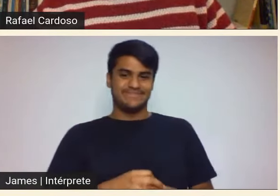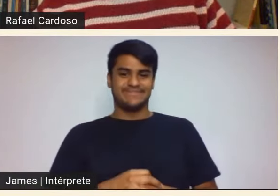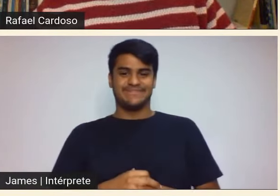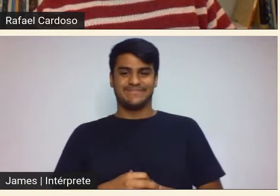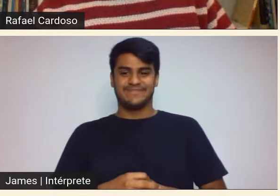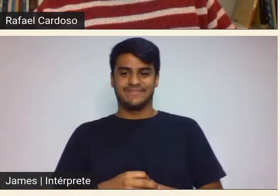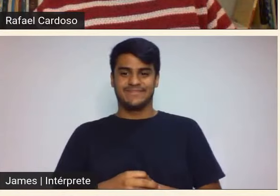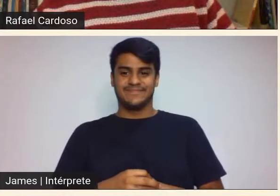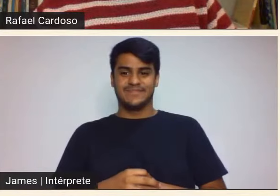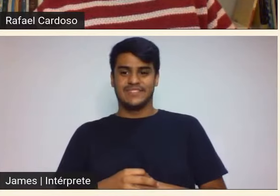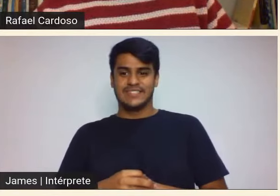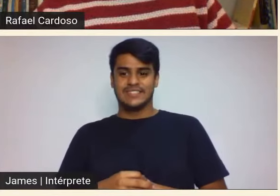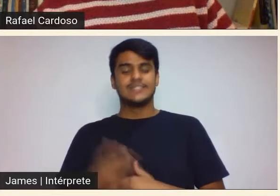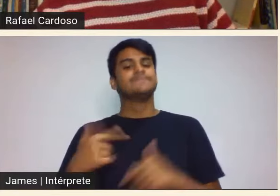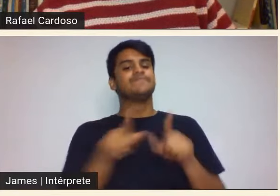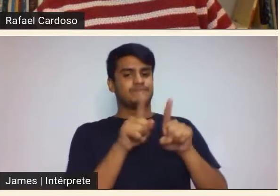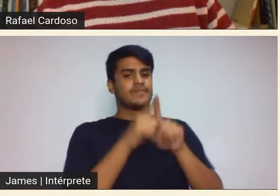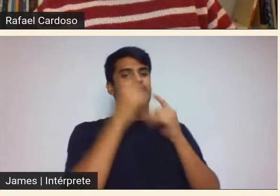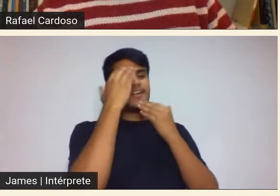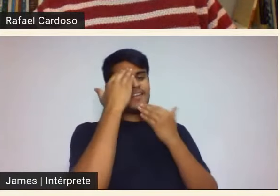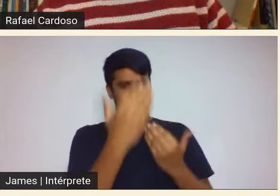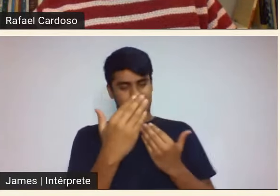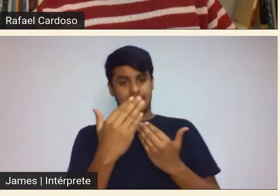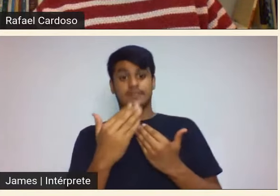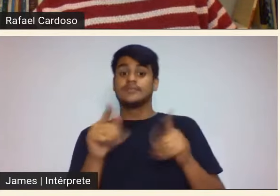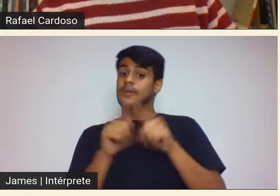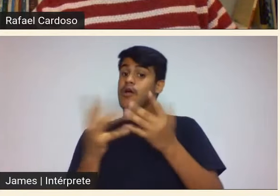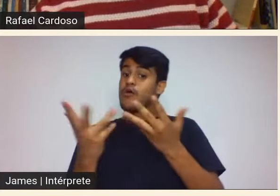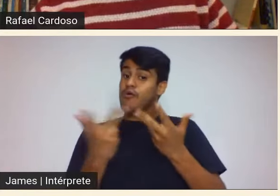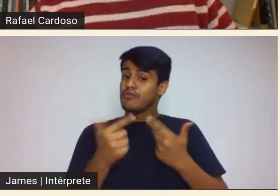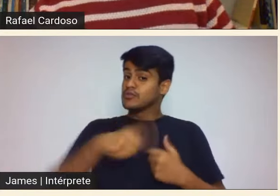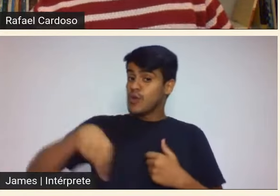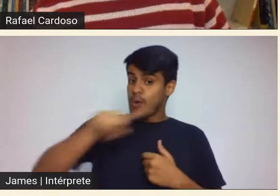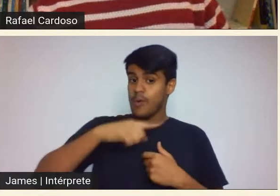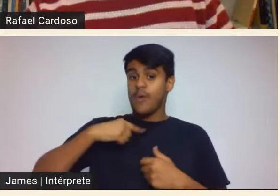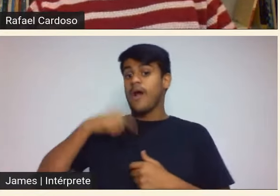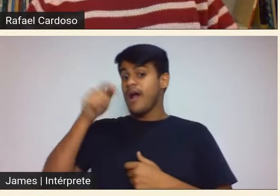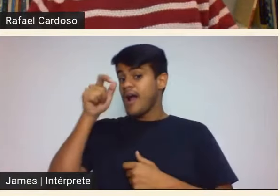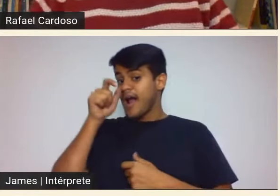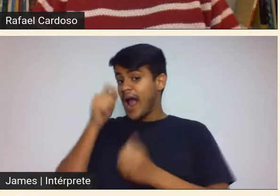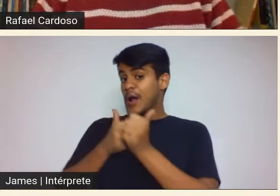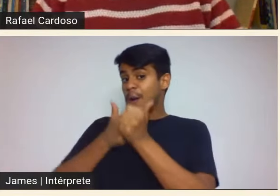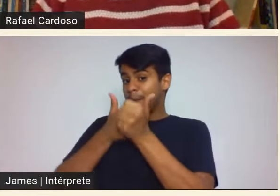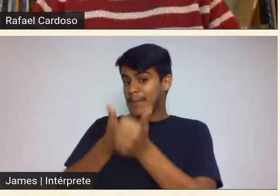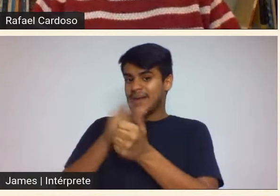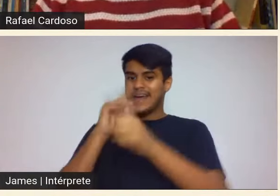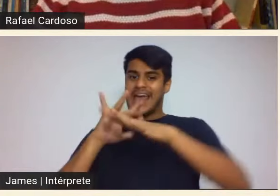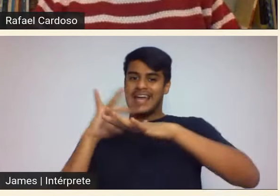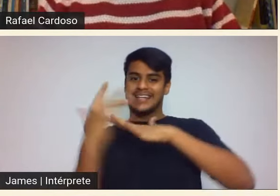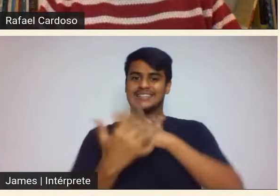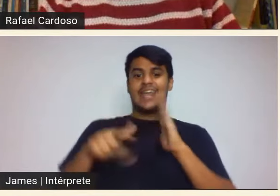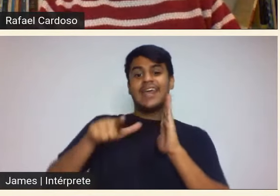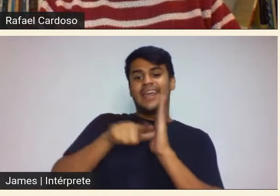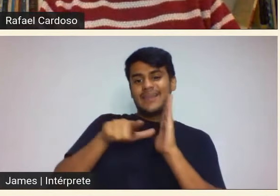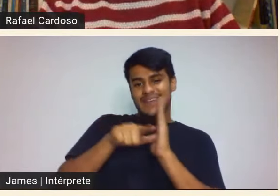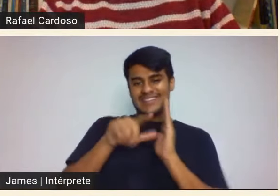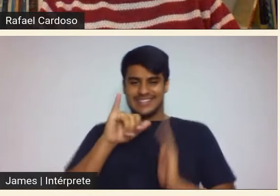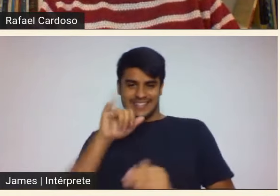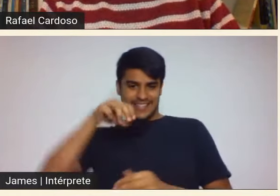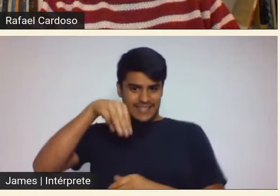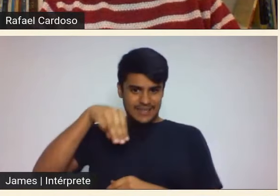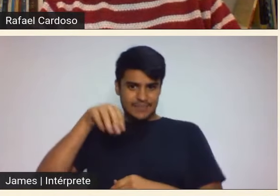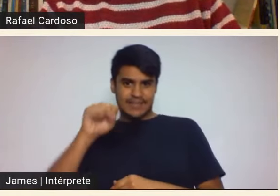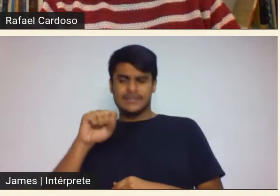Eu também agradeço e quero deixar um convite para todo mundo ficar de olho nas redes do IMS, em especial a Bolsa Zoom,